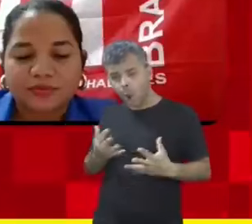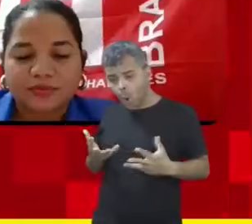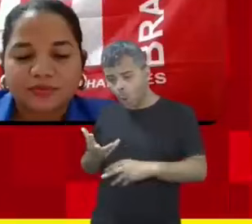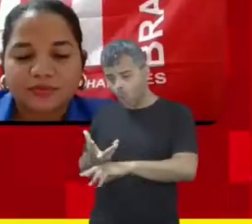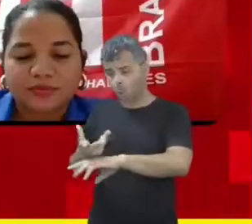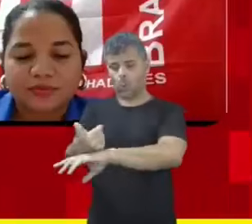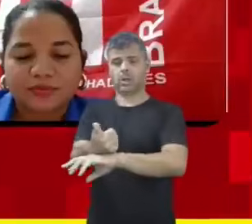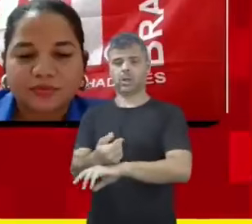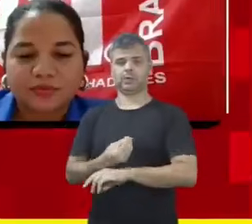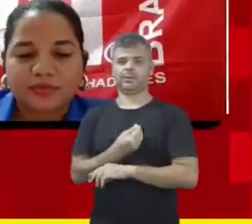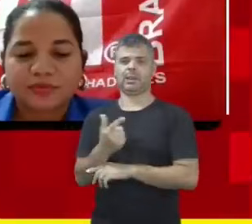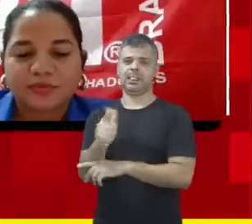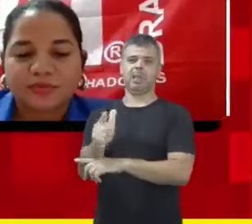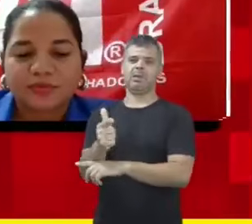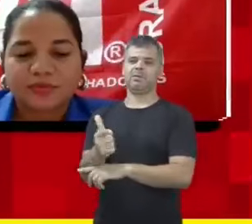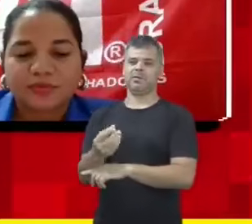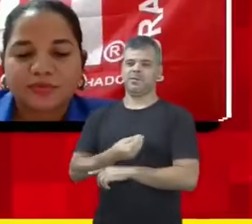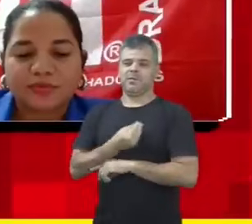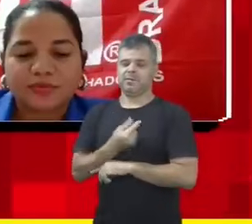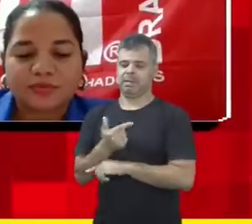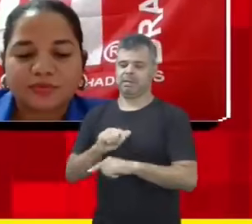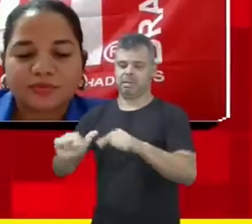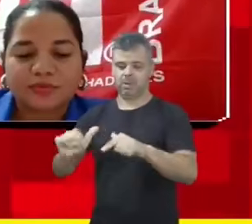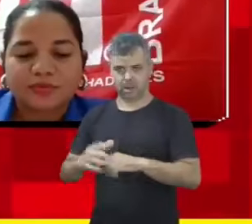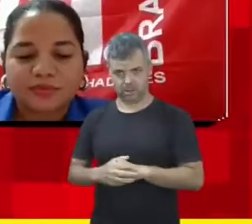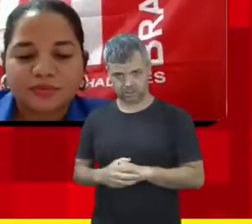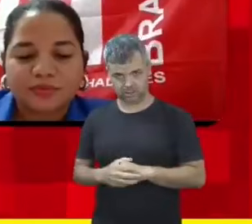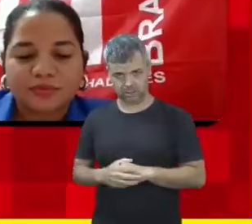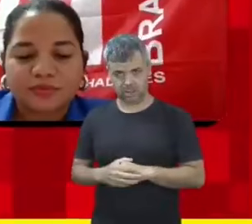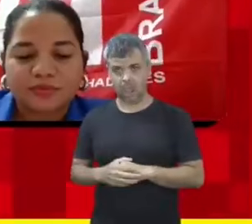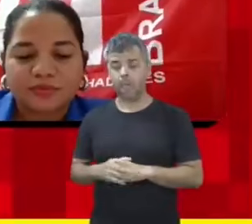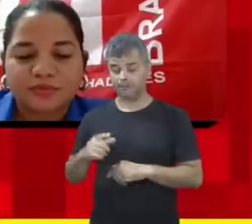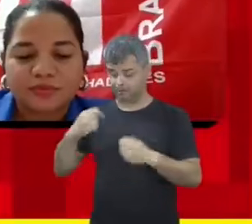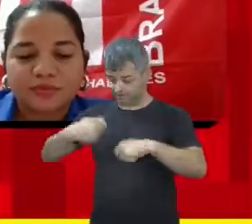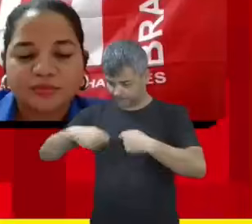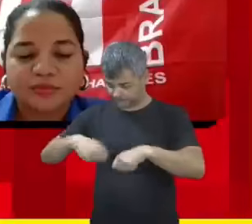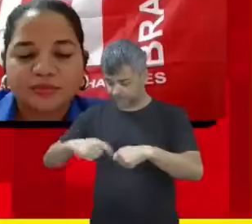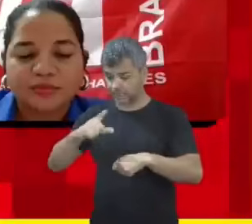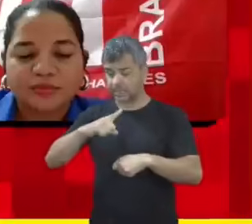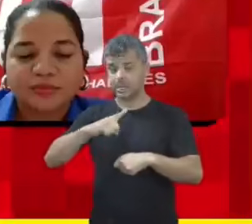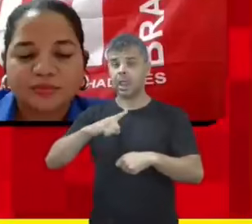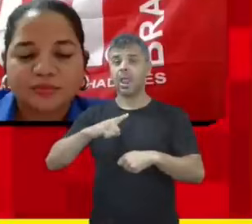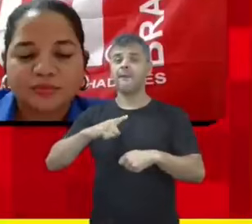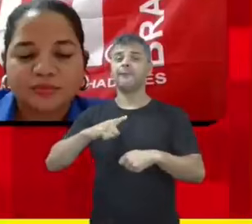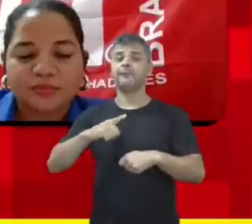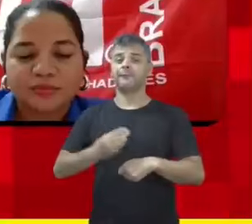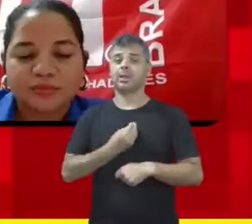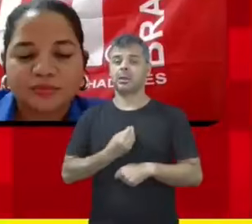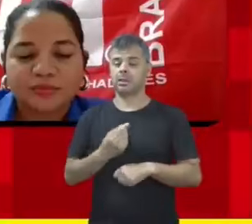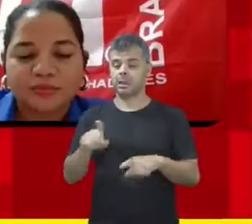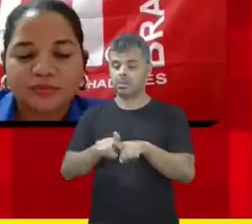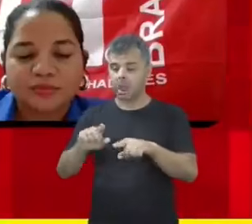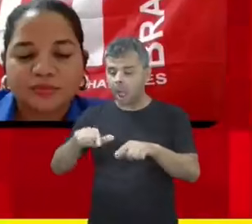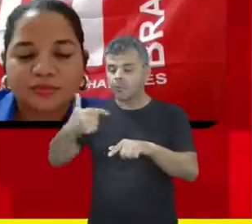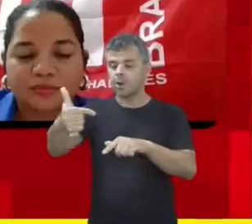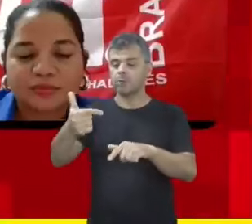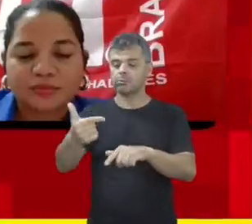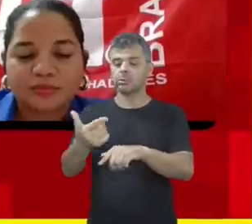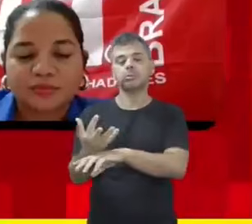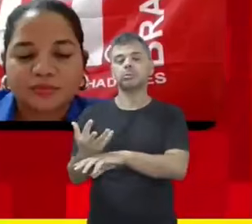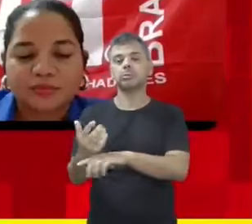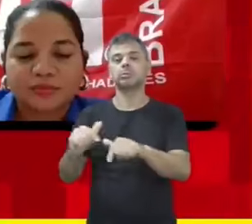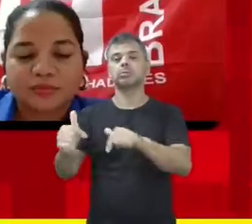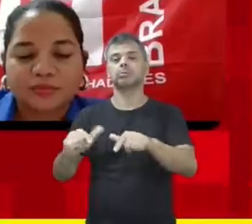vida. Ninguém vive para trabalhar, né? Exato, é para se ter vida além do trabalho, já diz o movimento VAT. Agora, Reino Unido, ó.